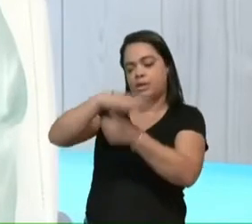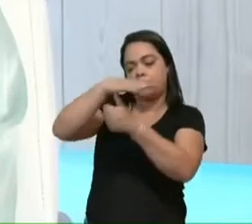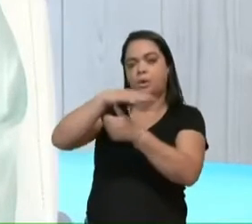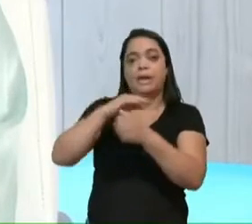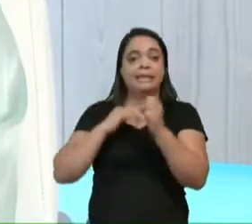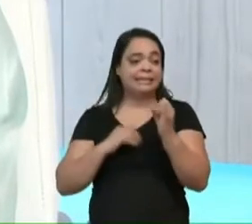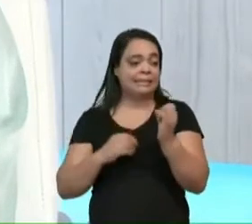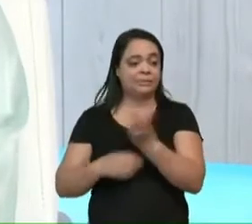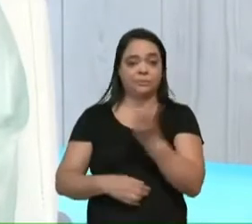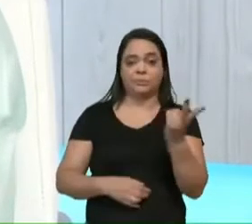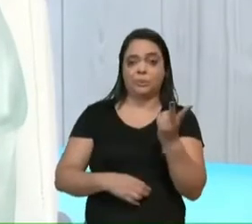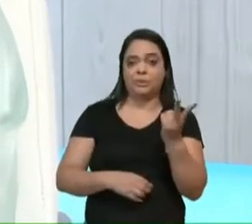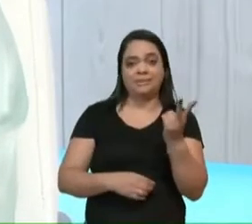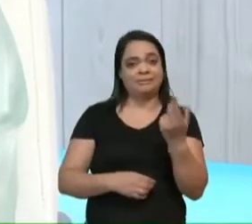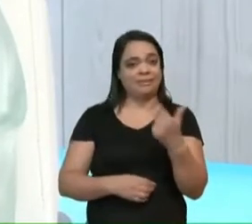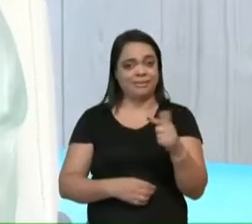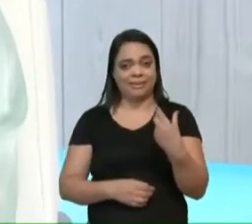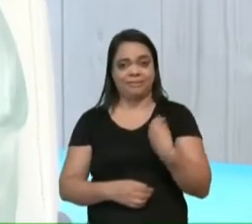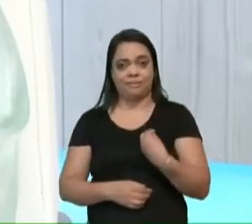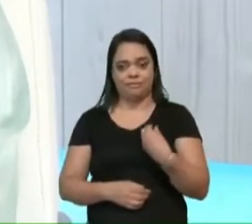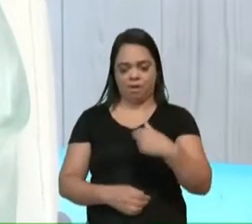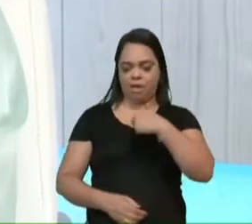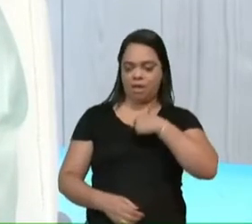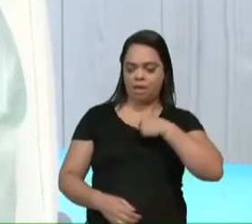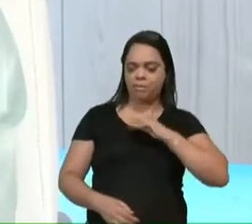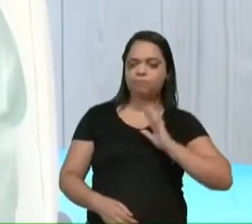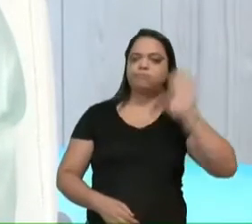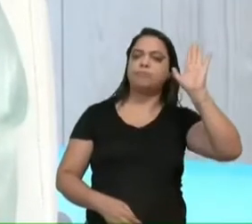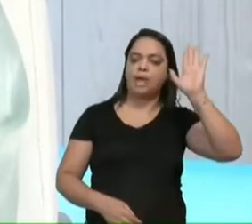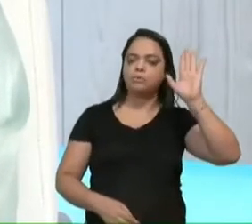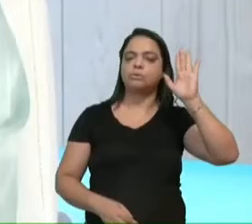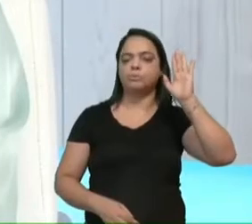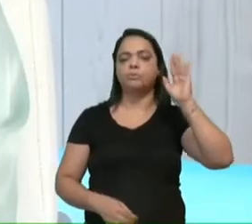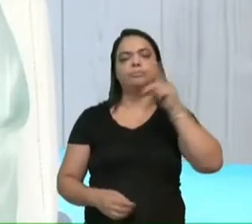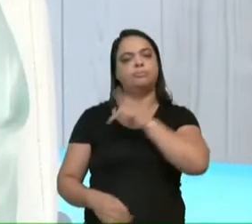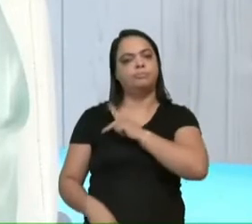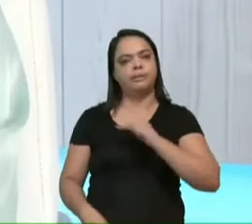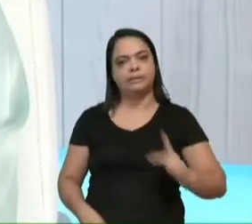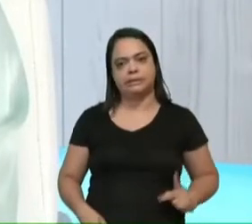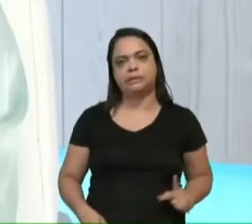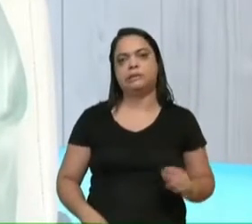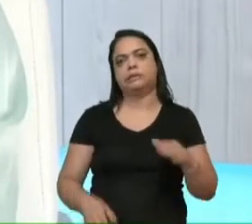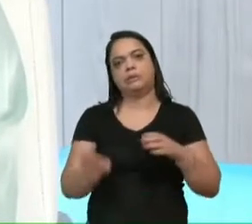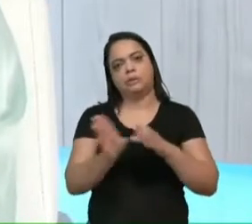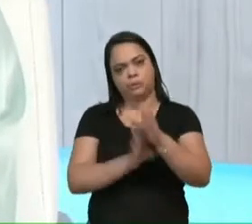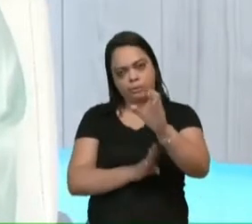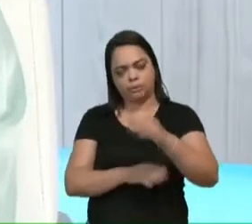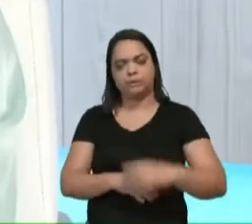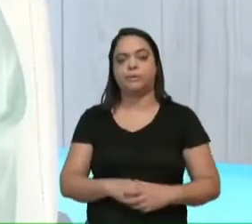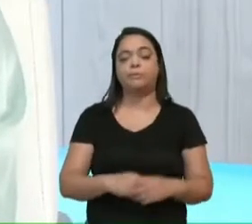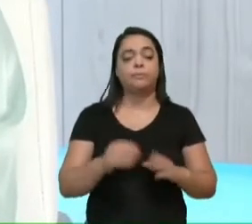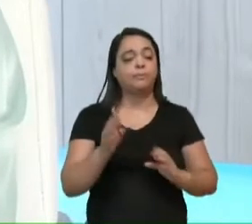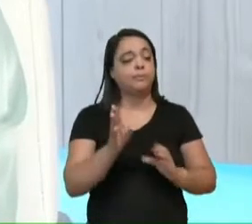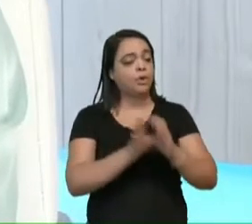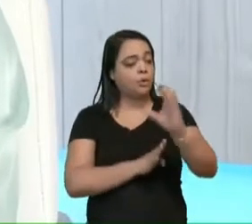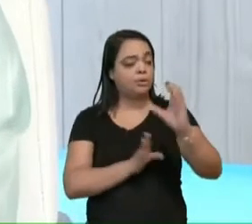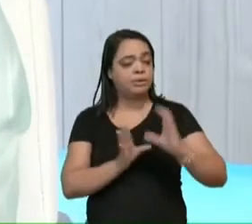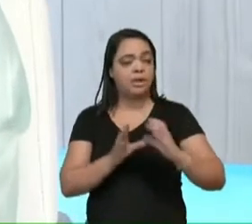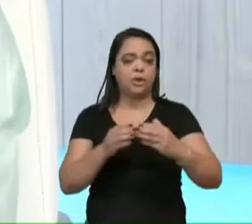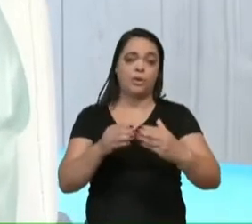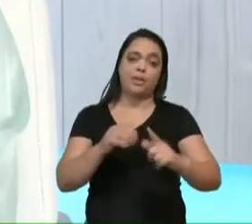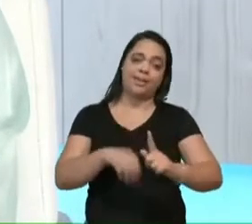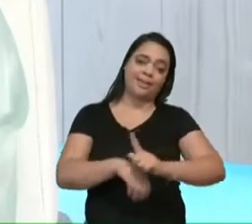dos dois eu né assumo aí regimentalmente a presidência do Conselho o conselho de graduação é um